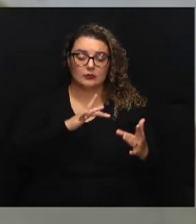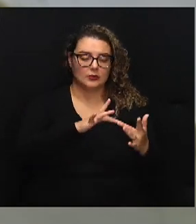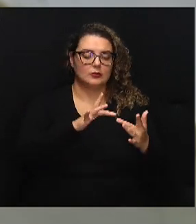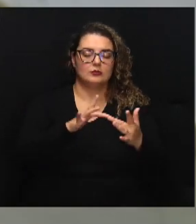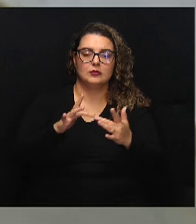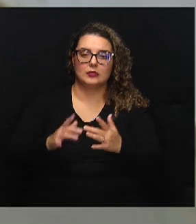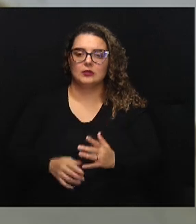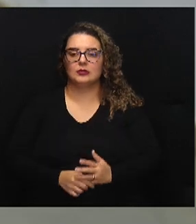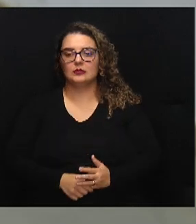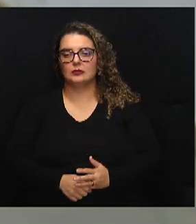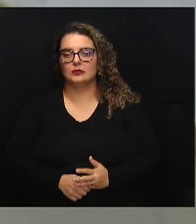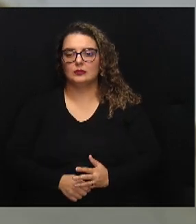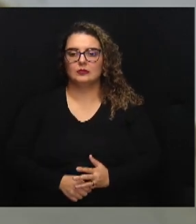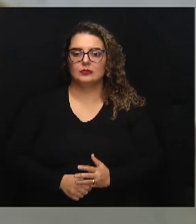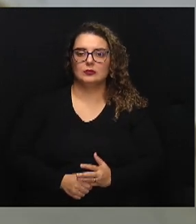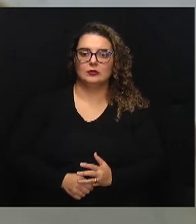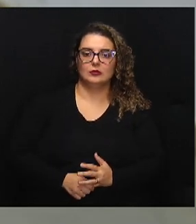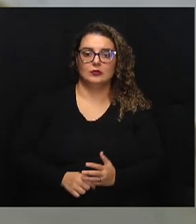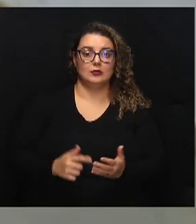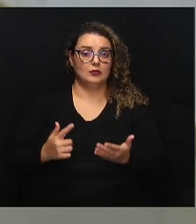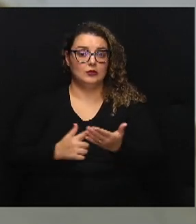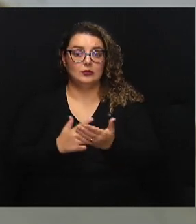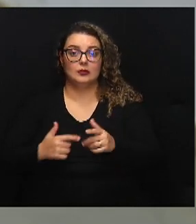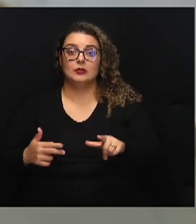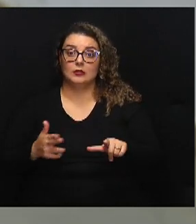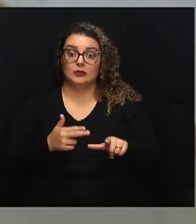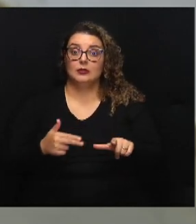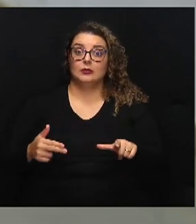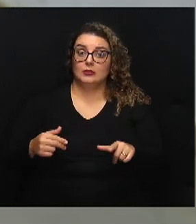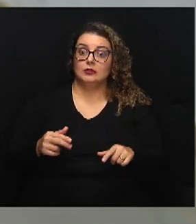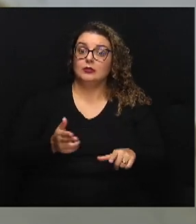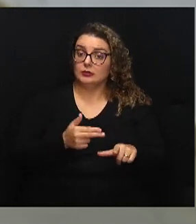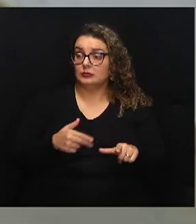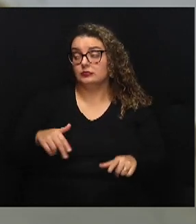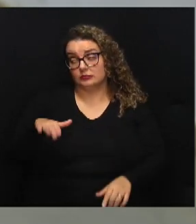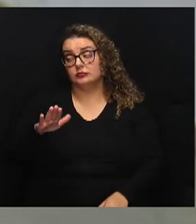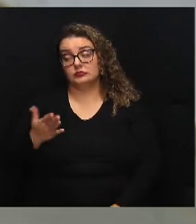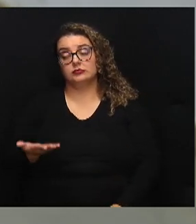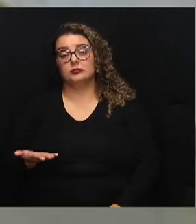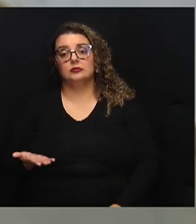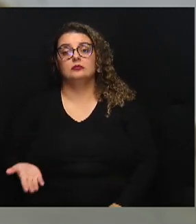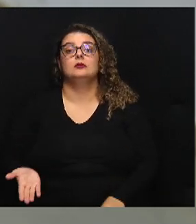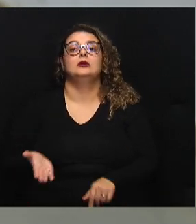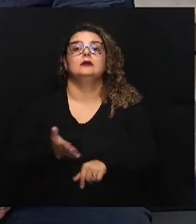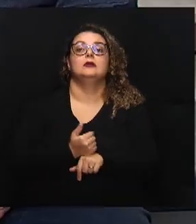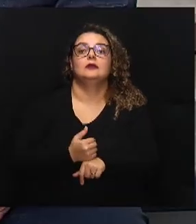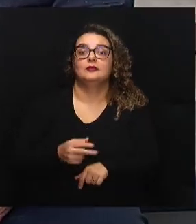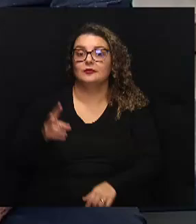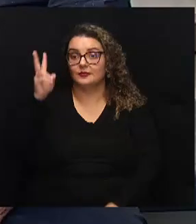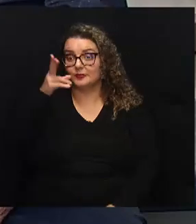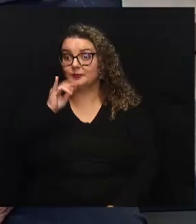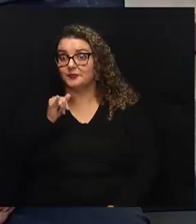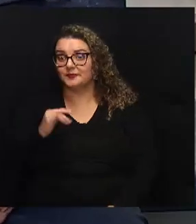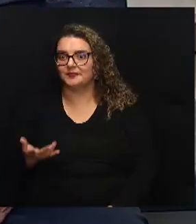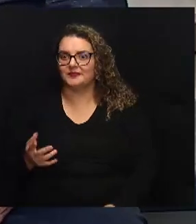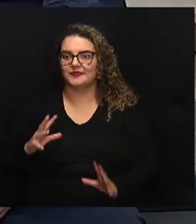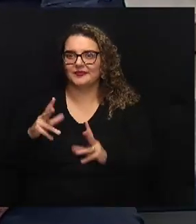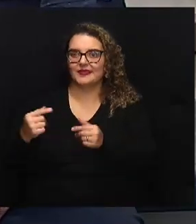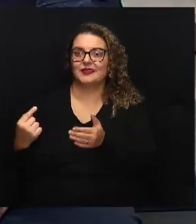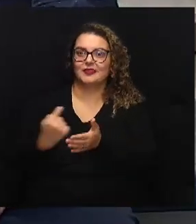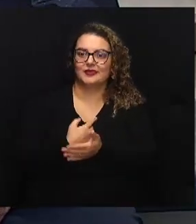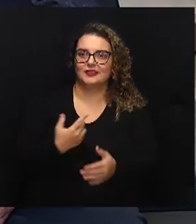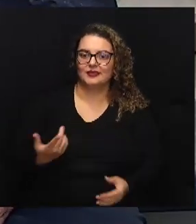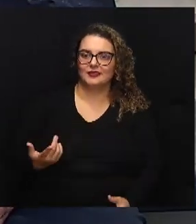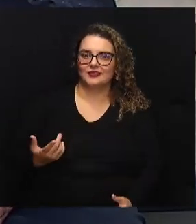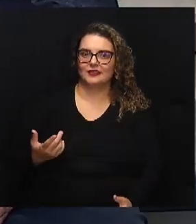com livros, com desenhos, e comecei a desenhar bastante. Mas antes de eu vir, eu vou te contar uma história que todo mundo me pergunta sobre uma